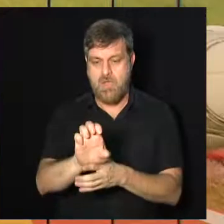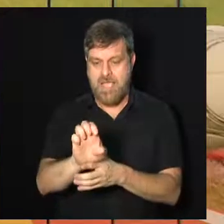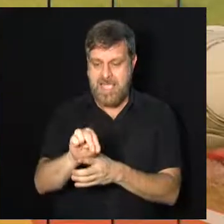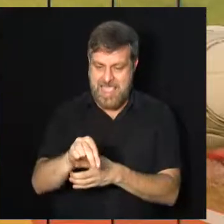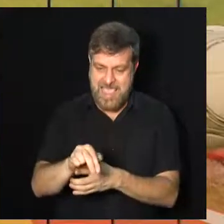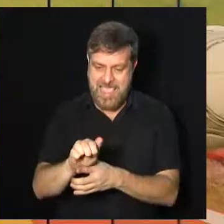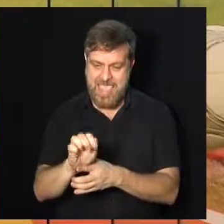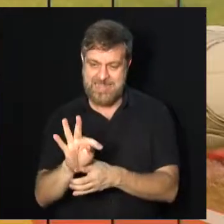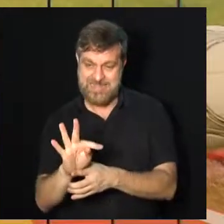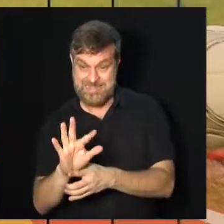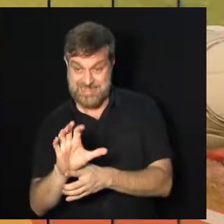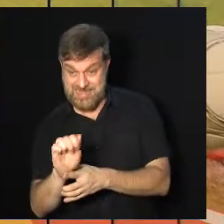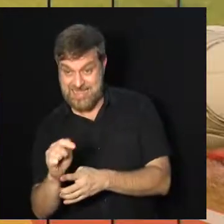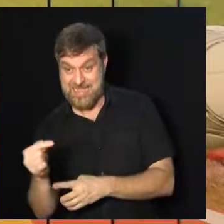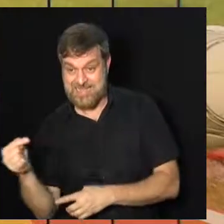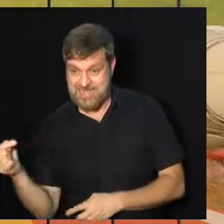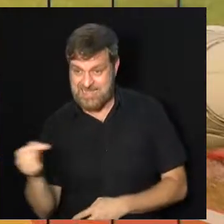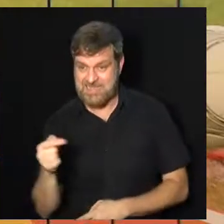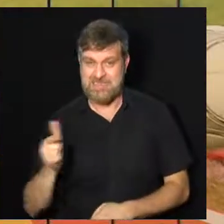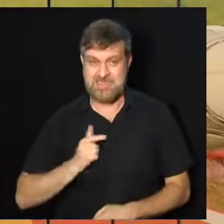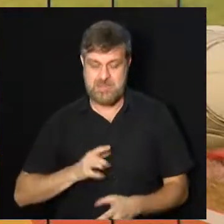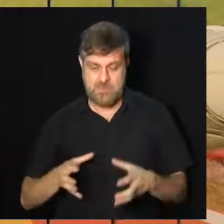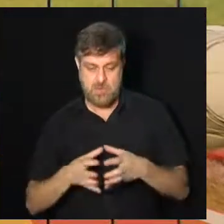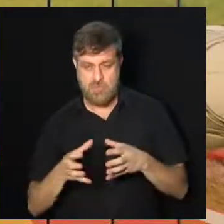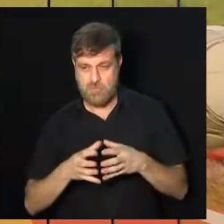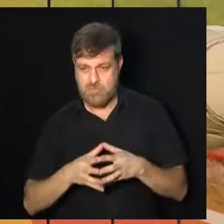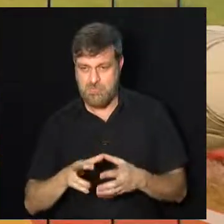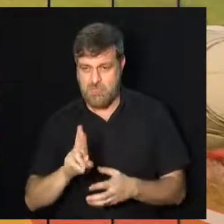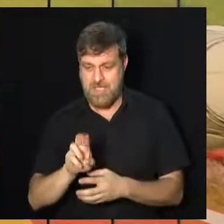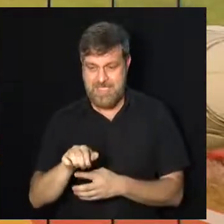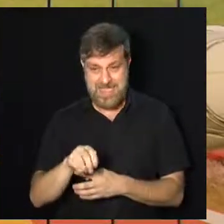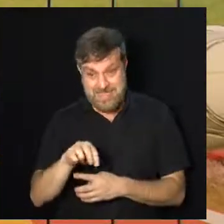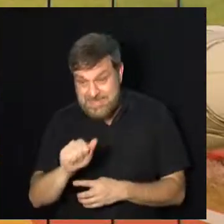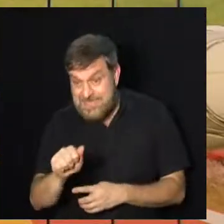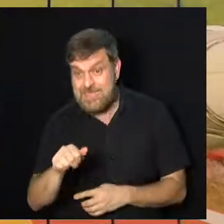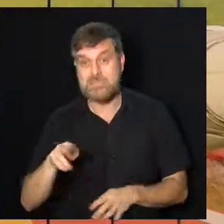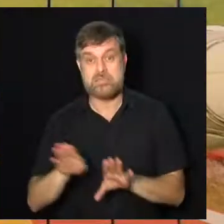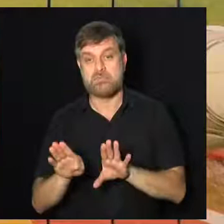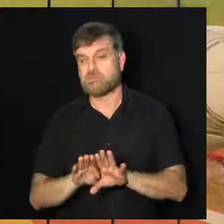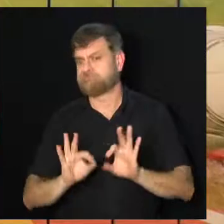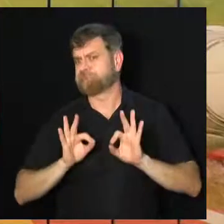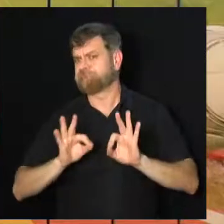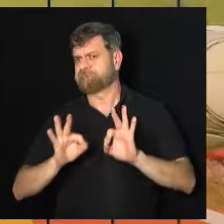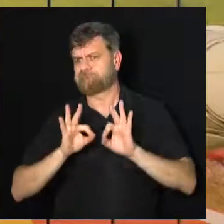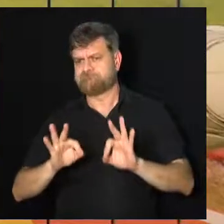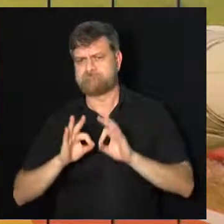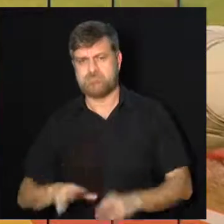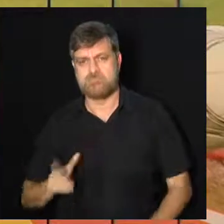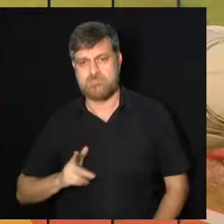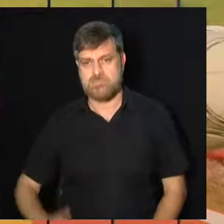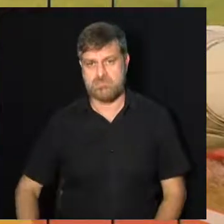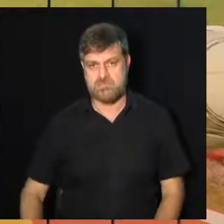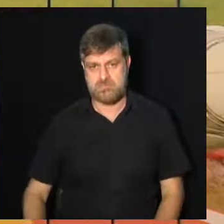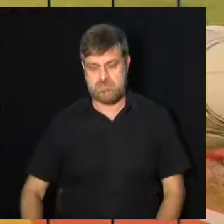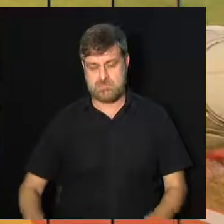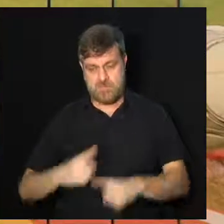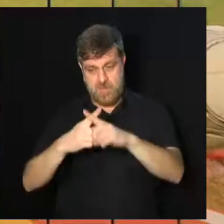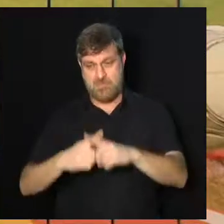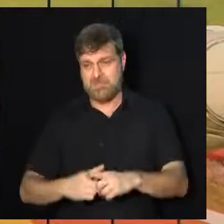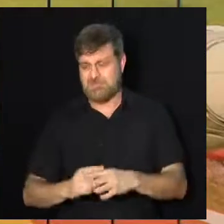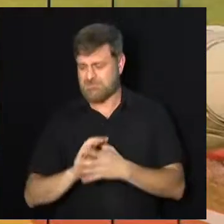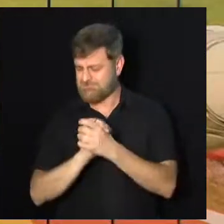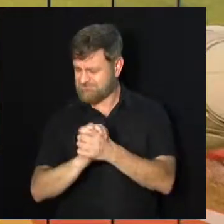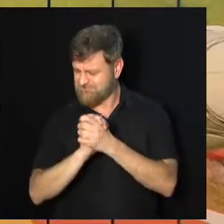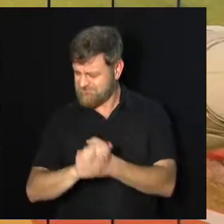maior pontuador com 31 pontos, o Renan com 30. Foi um belo jogo, bela campanha. Pode